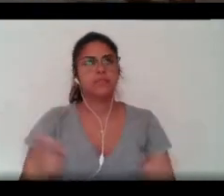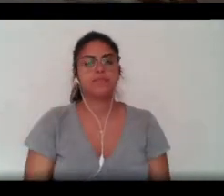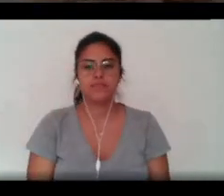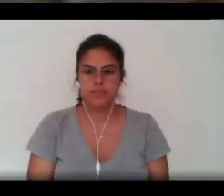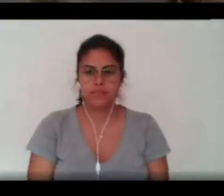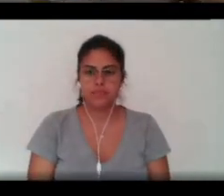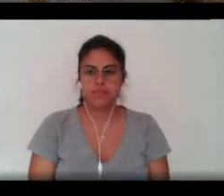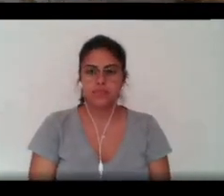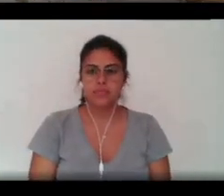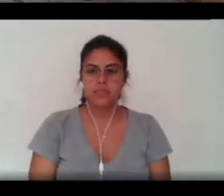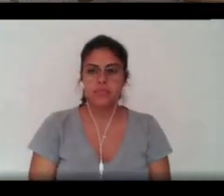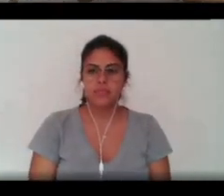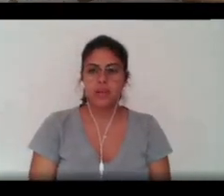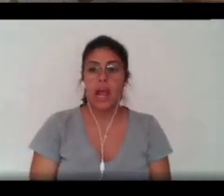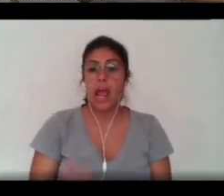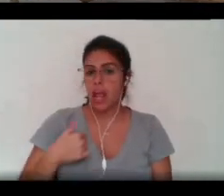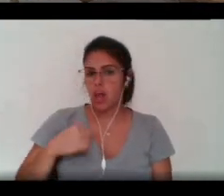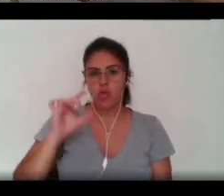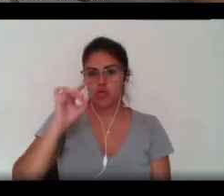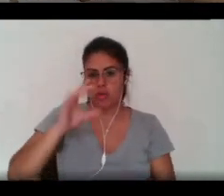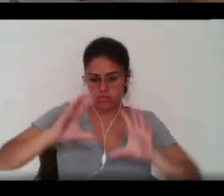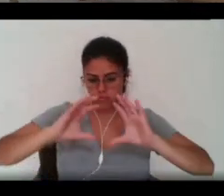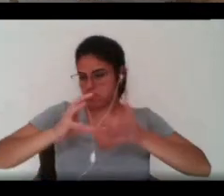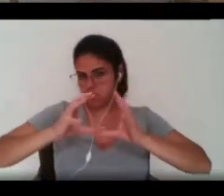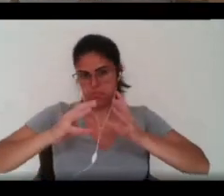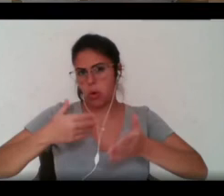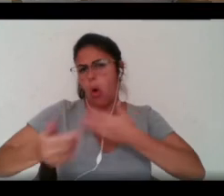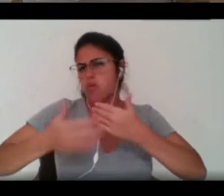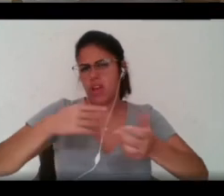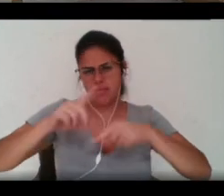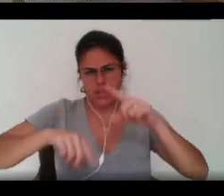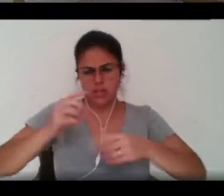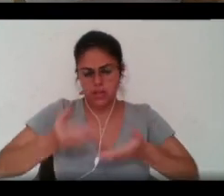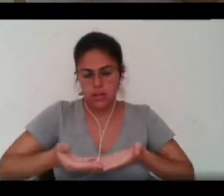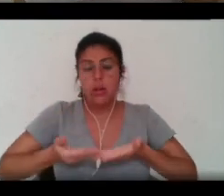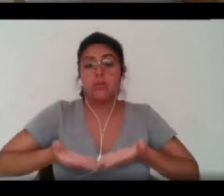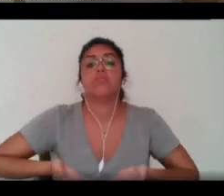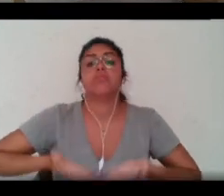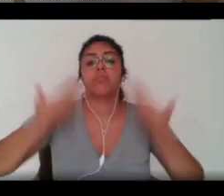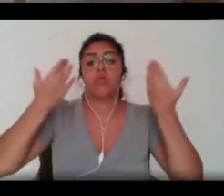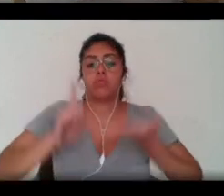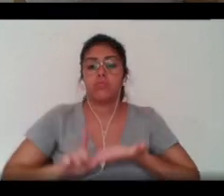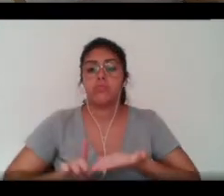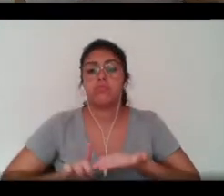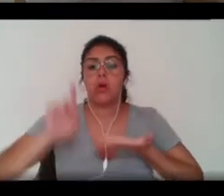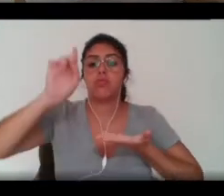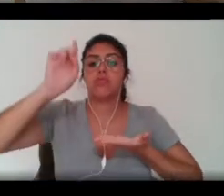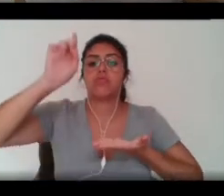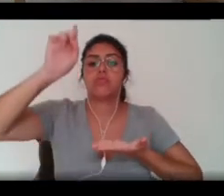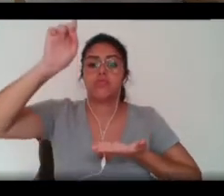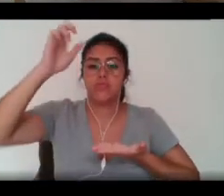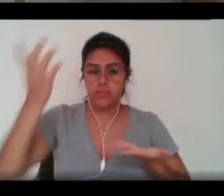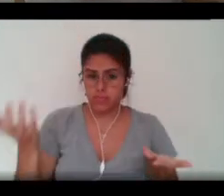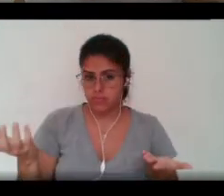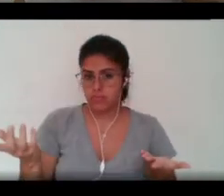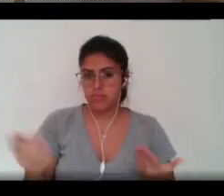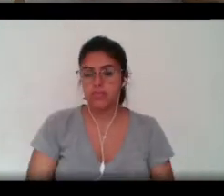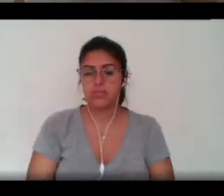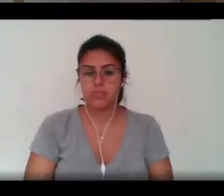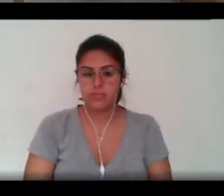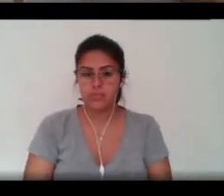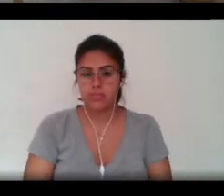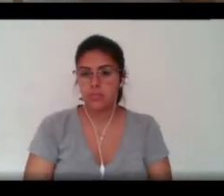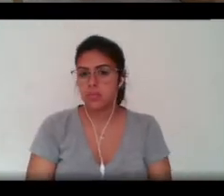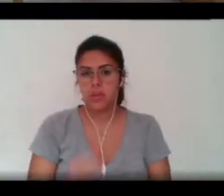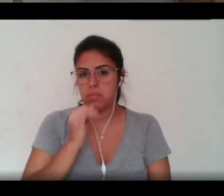cima, né? Então, ele sai da altura y igual a 0,